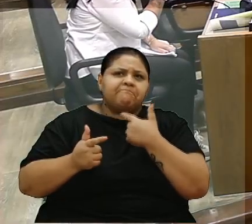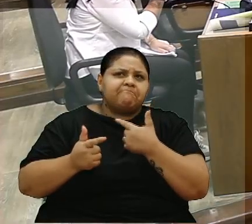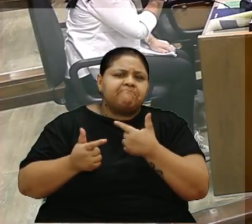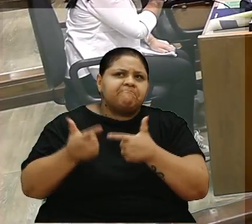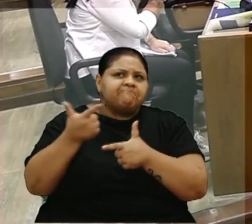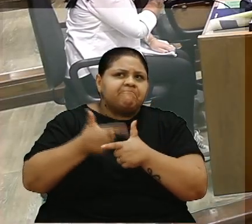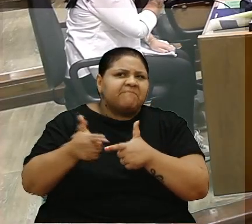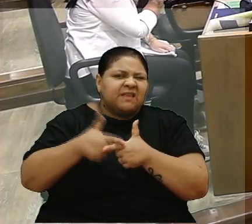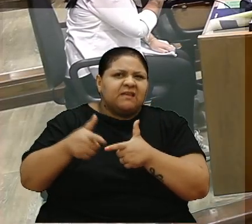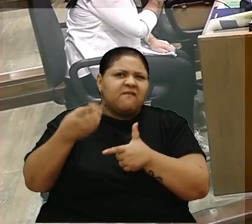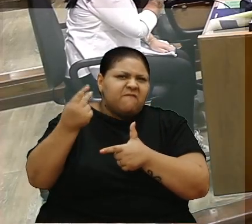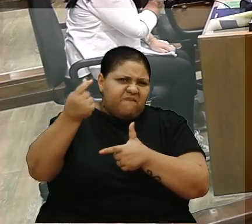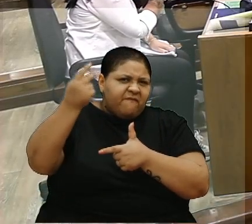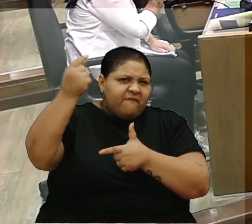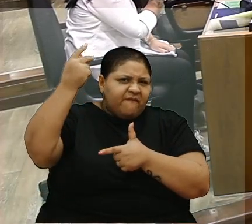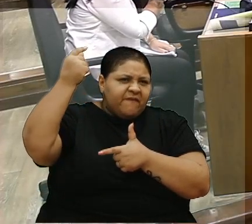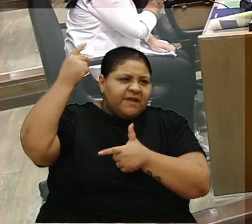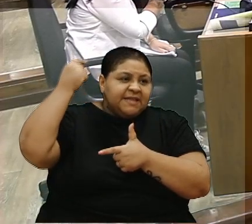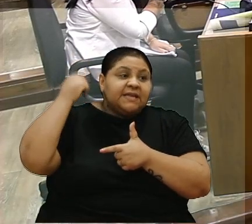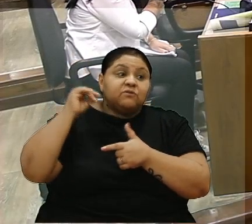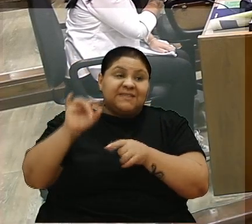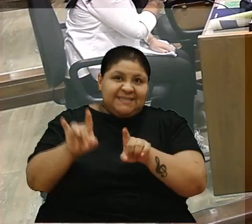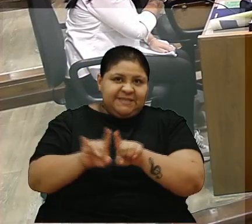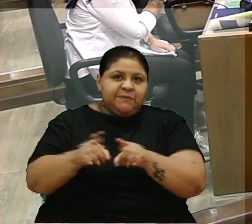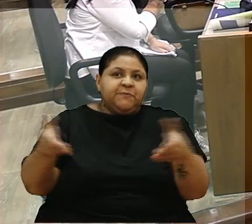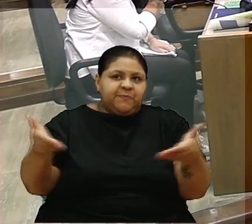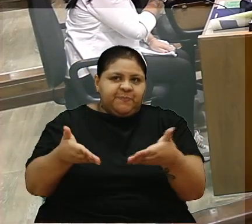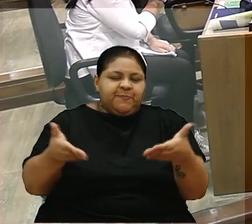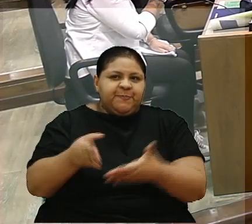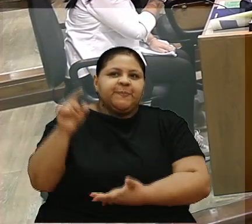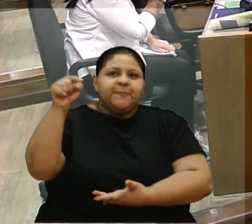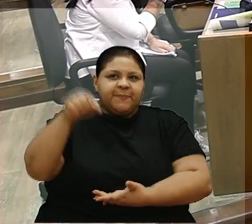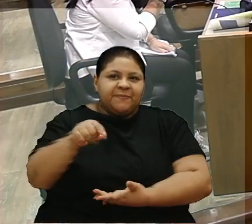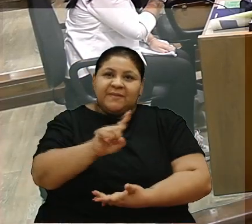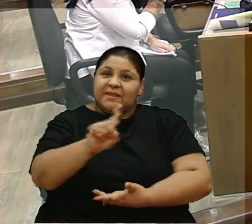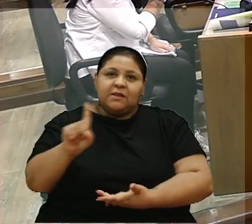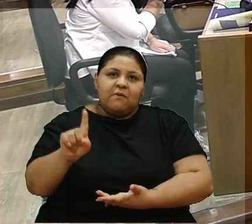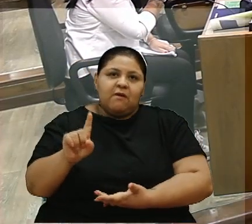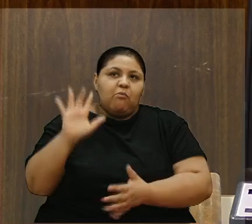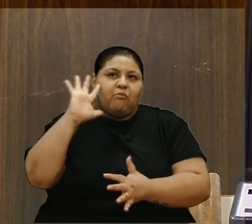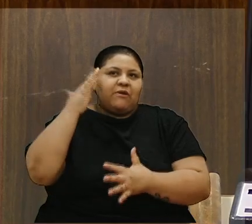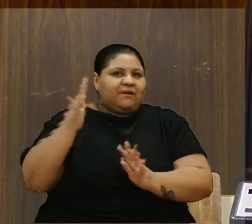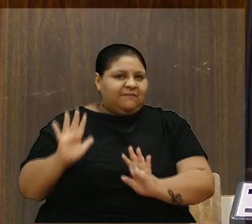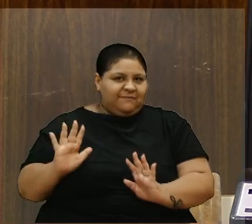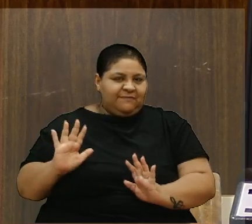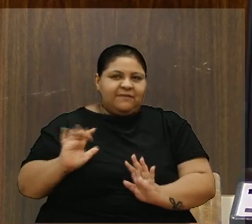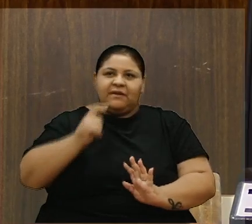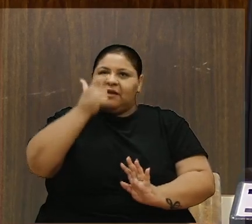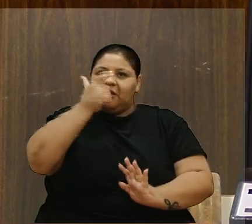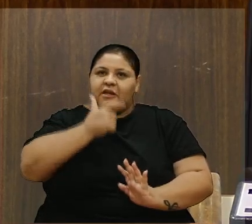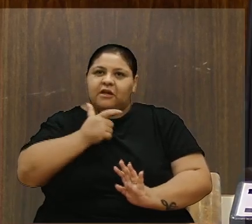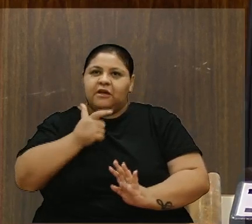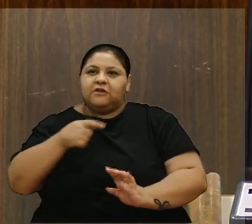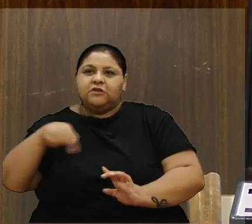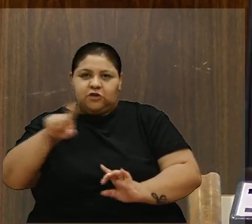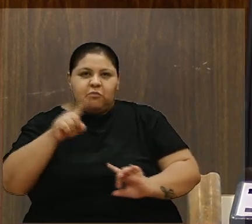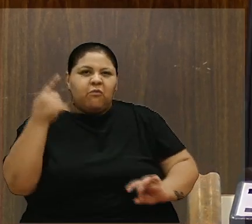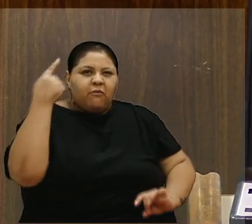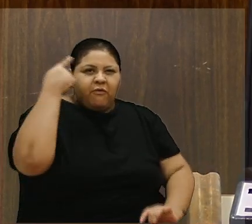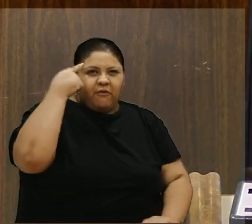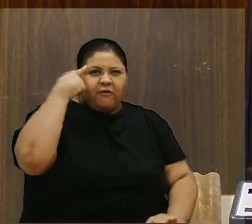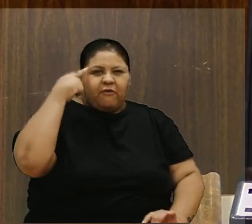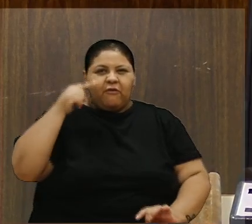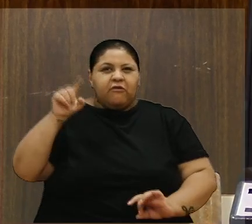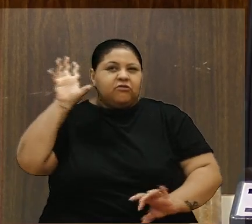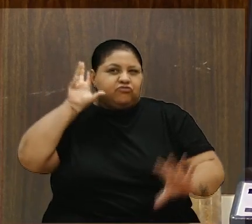já antigos, né? E nós estamos aqui hoje, não é por acaso, né? Eu acho que dá para nós refletir com tudo que nós já